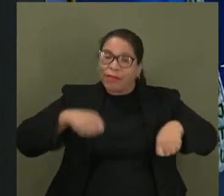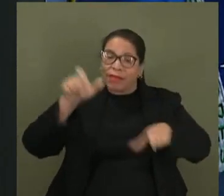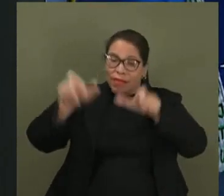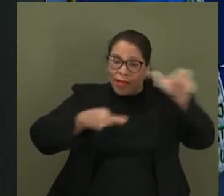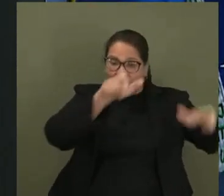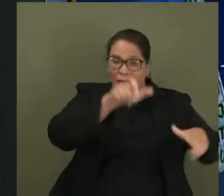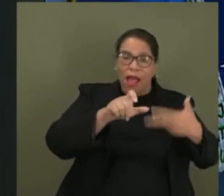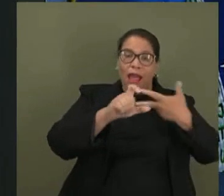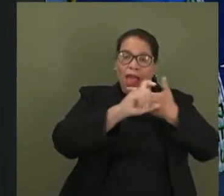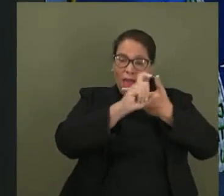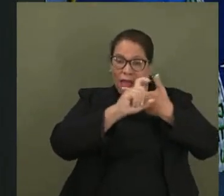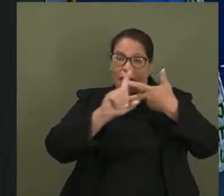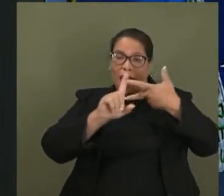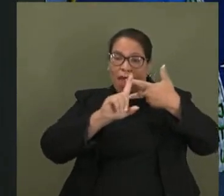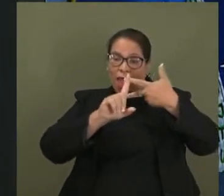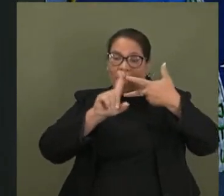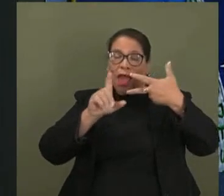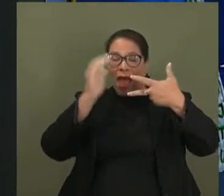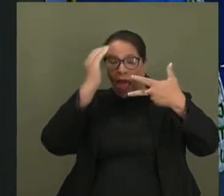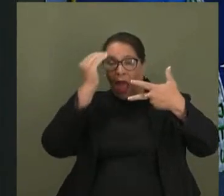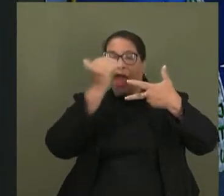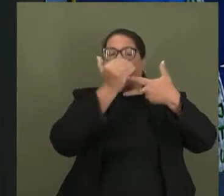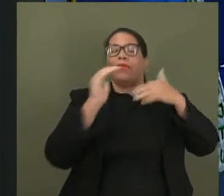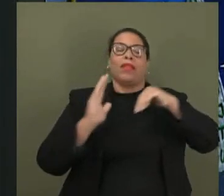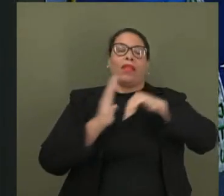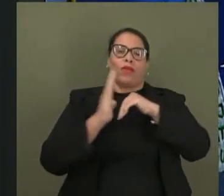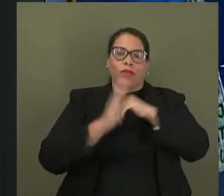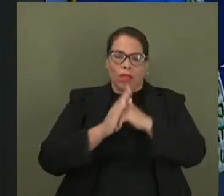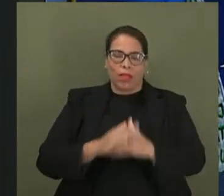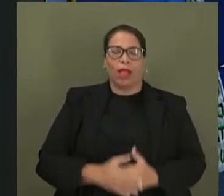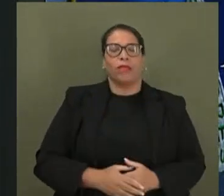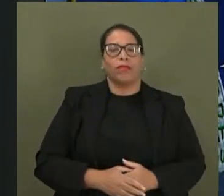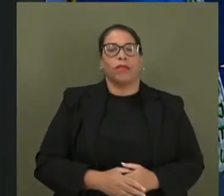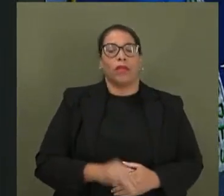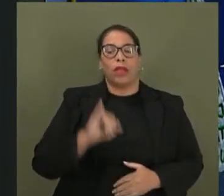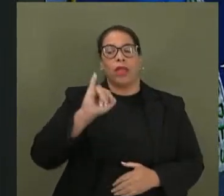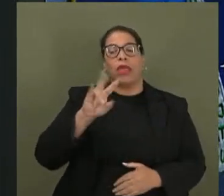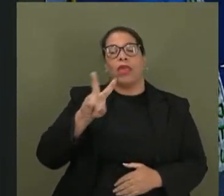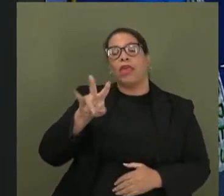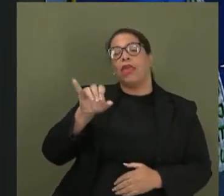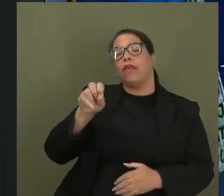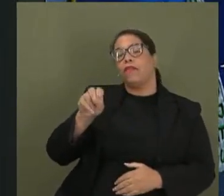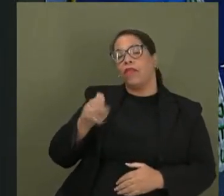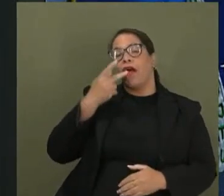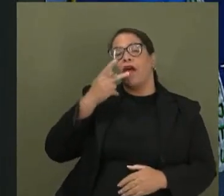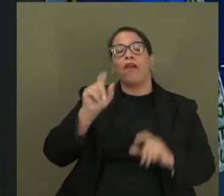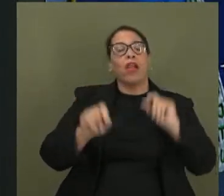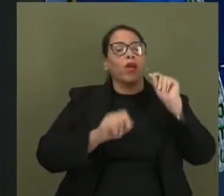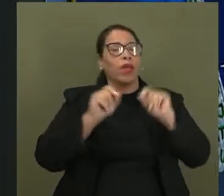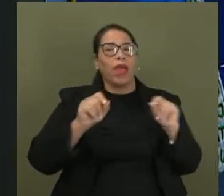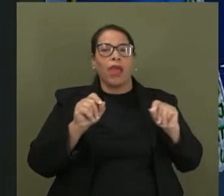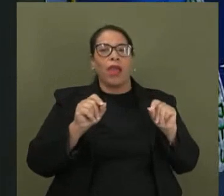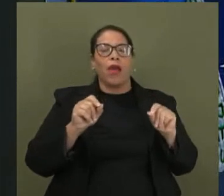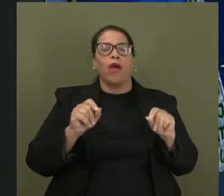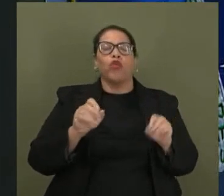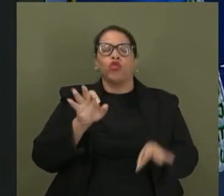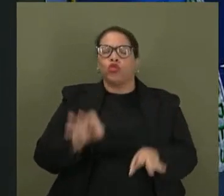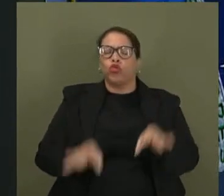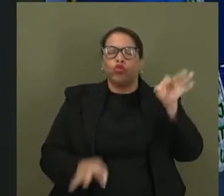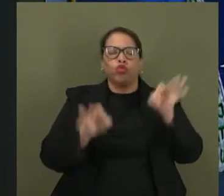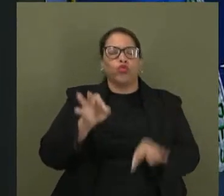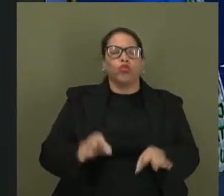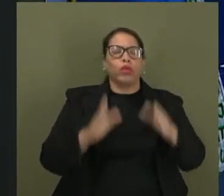Constituição. Como costuma dizer Dr. Ives Gandra Martins, um dos maiores